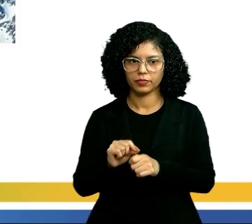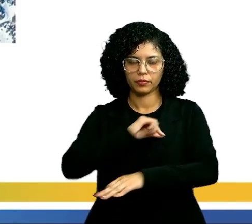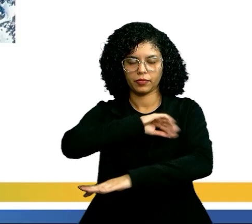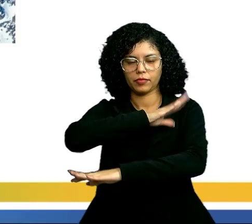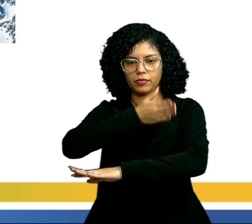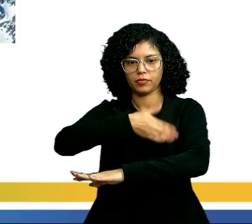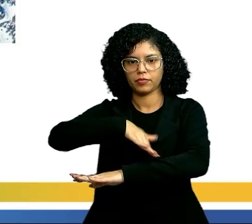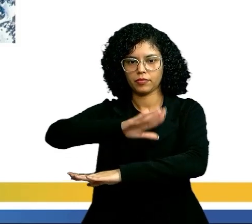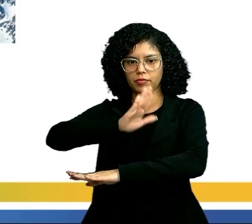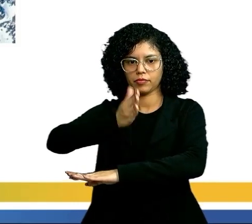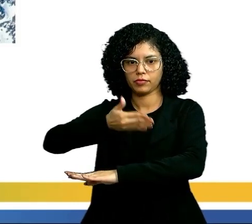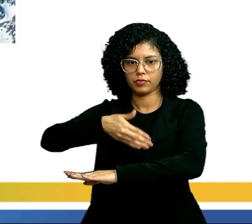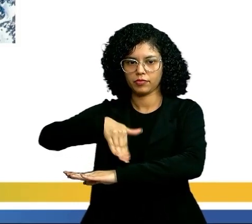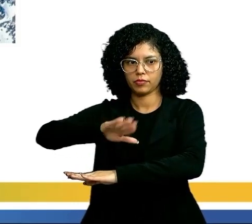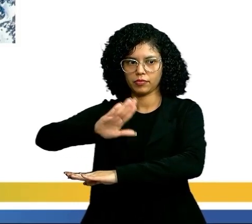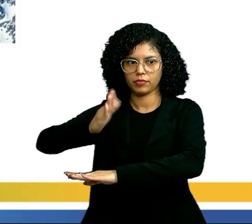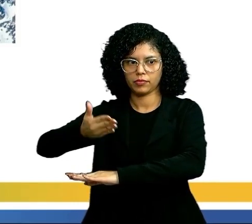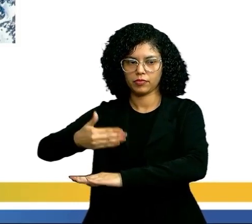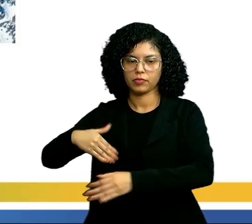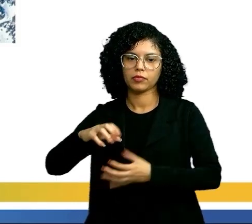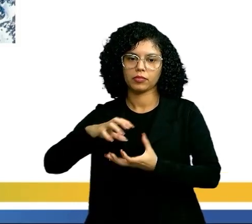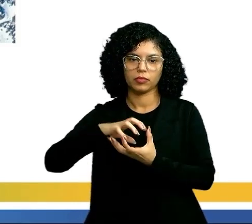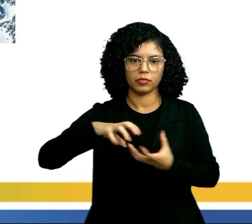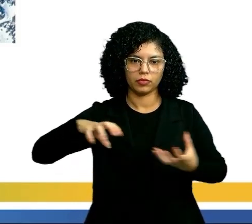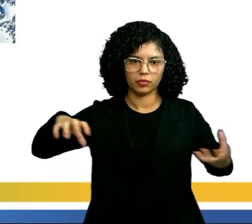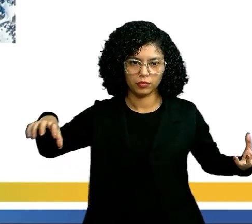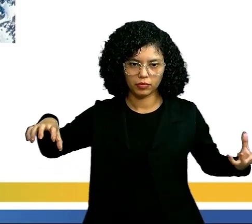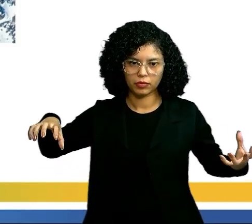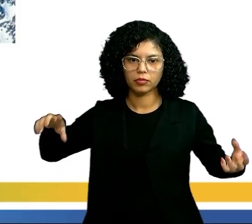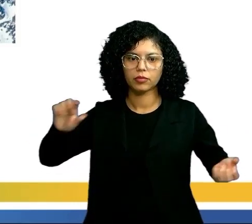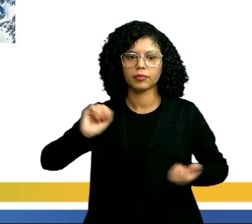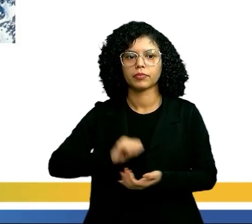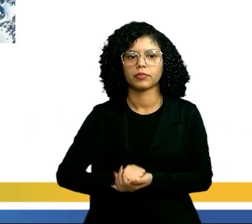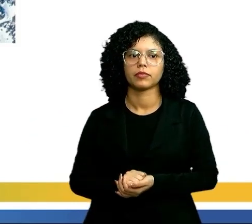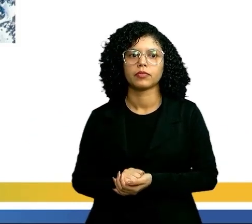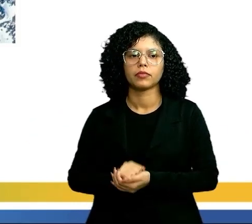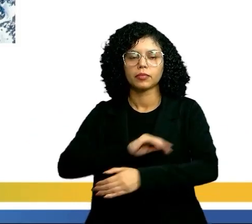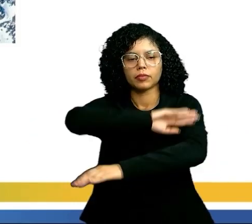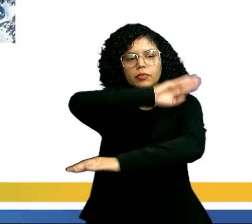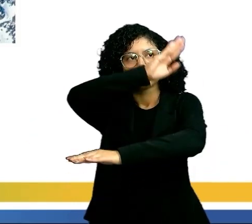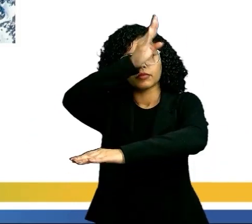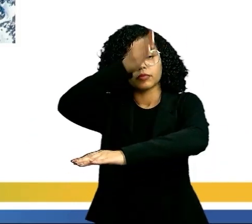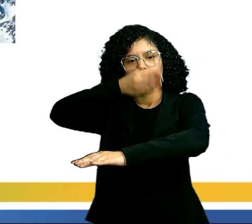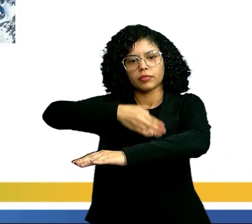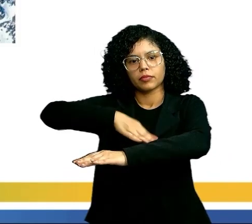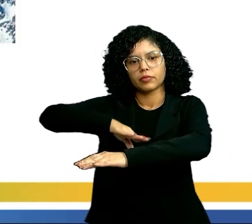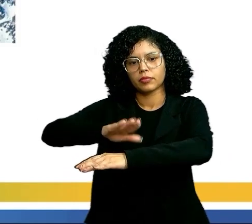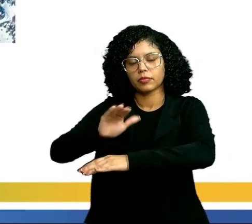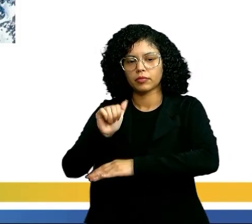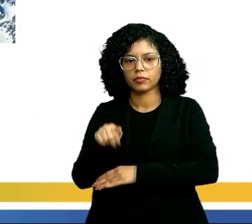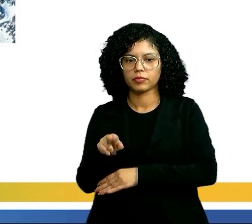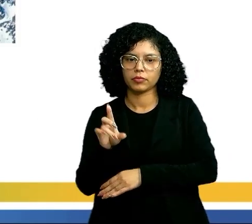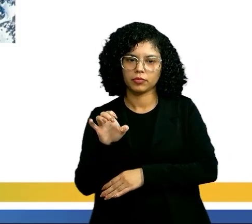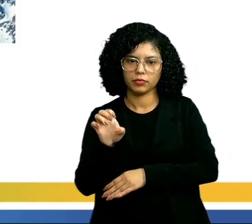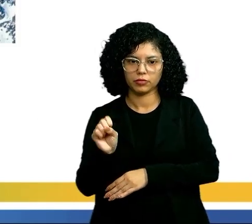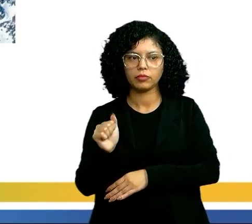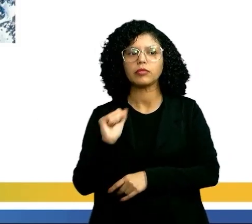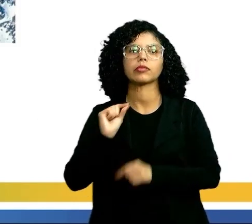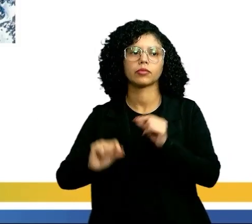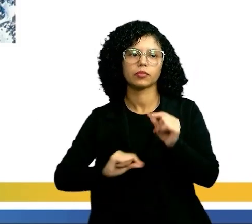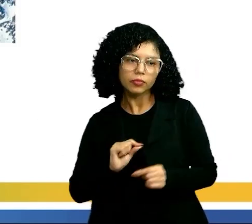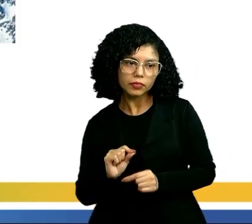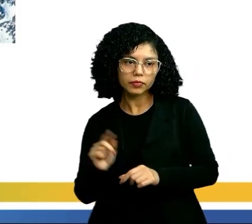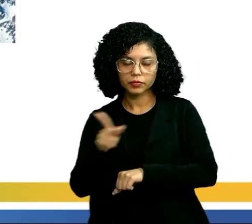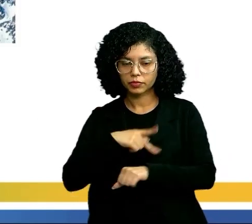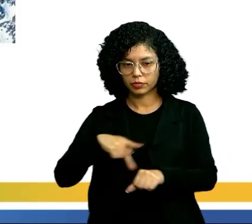relevo do nosso continente americano, que é a Cordilheira dos Andes. Como é que a gente pode definir então a América Andina, pessoal?